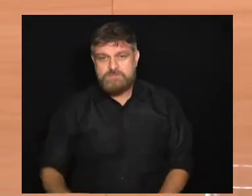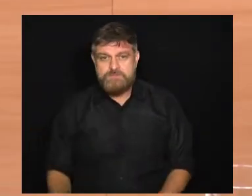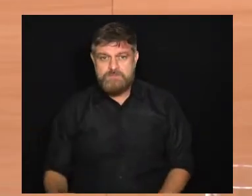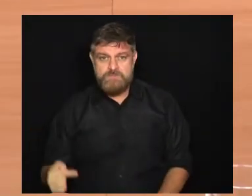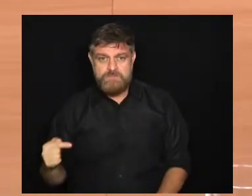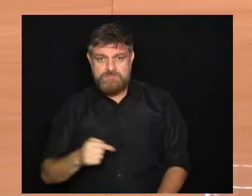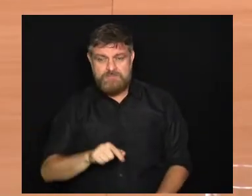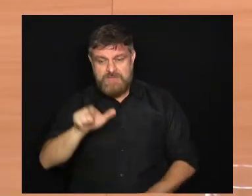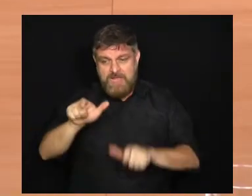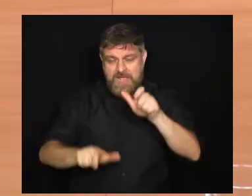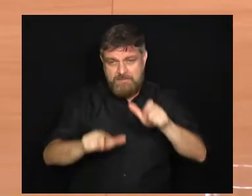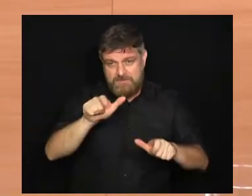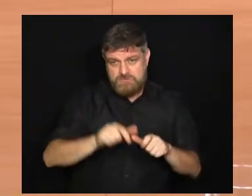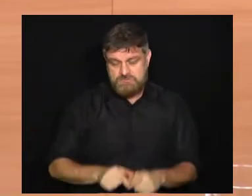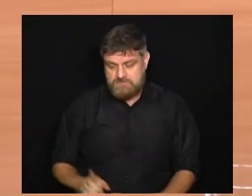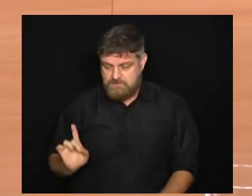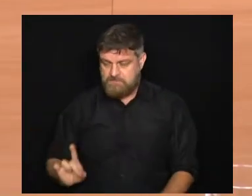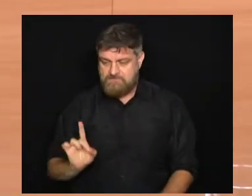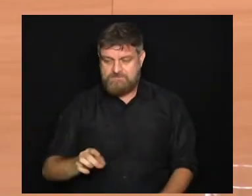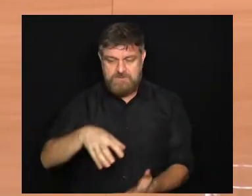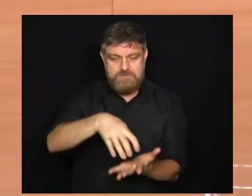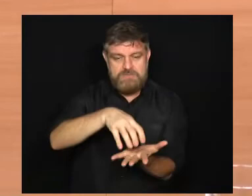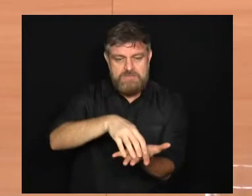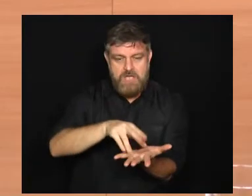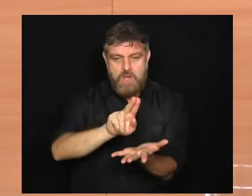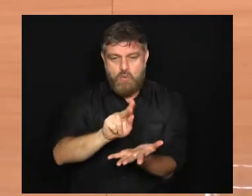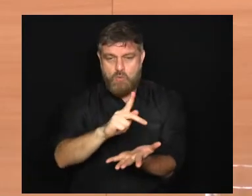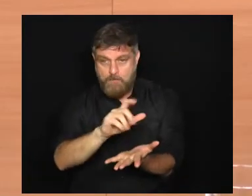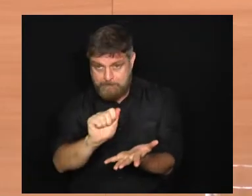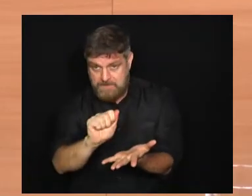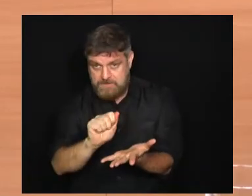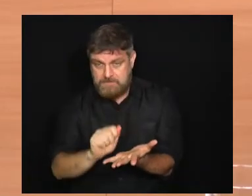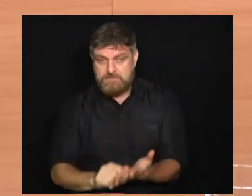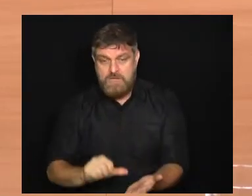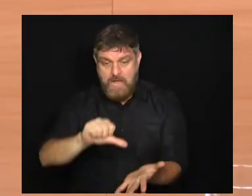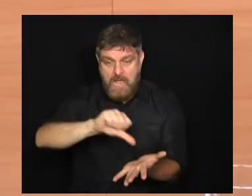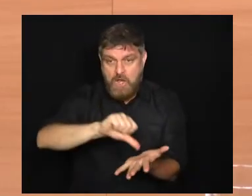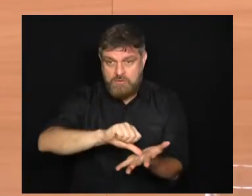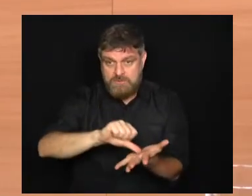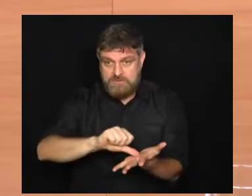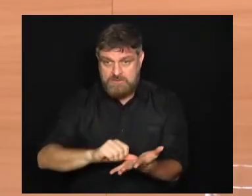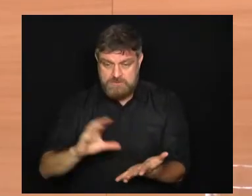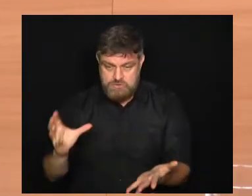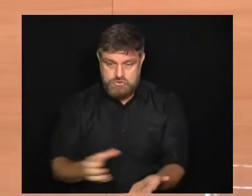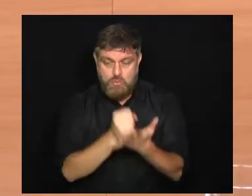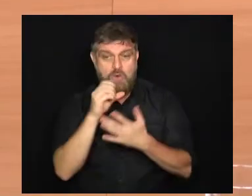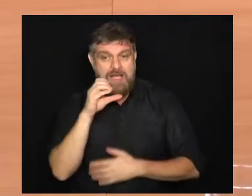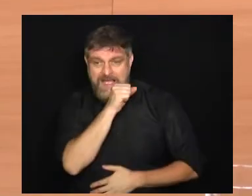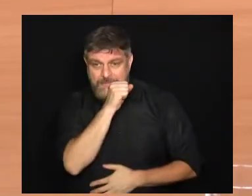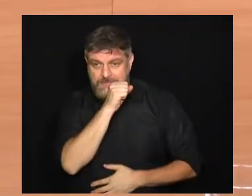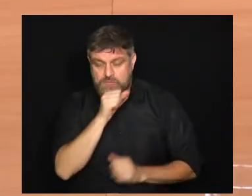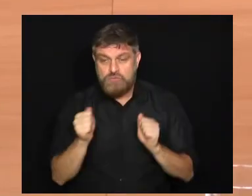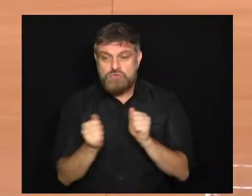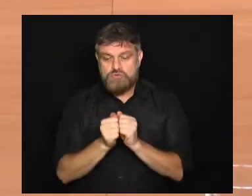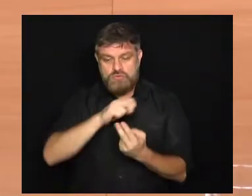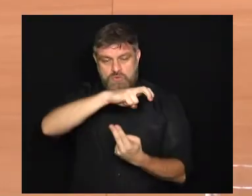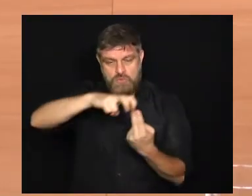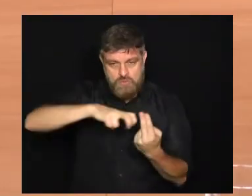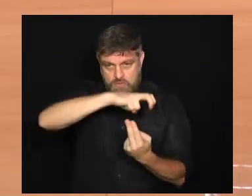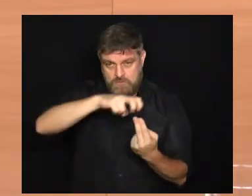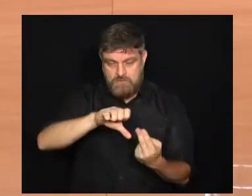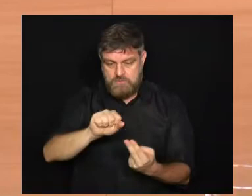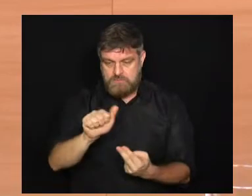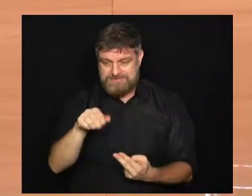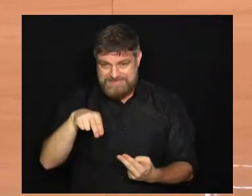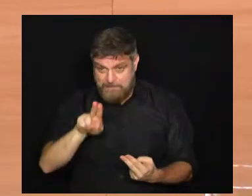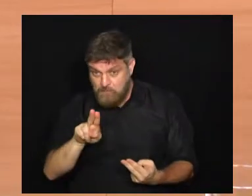estão nas UPAs, nós utilizamos o nosso fluxo de atendimento junto com o SAMU. Eles fazem essa regulação,